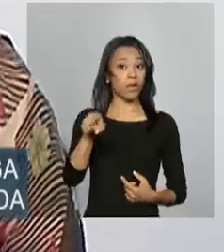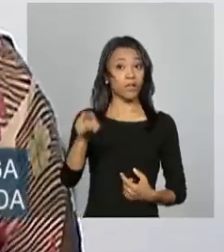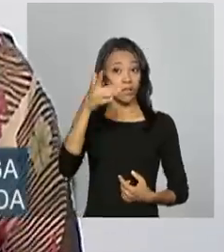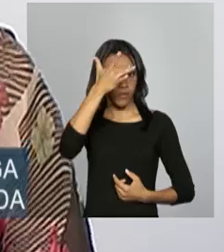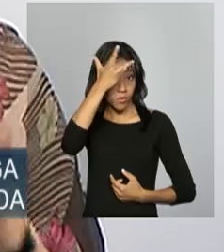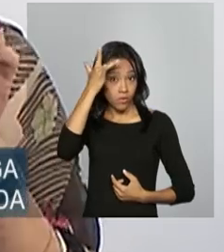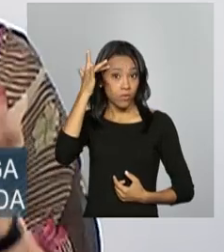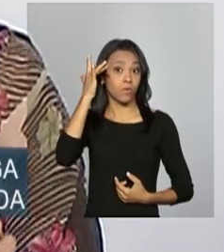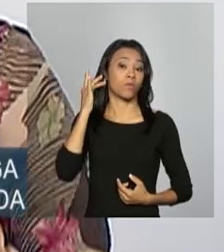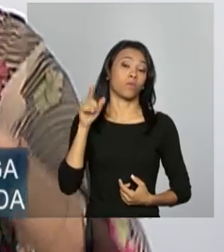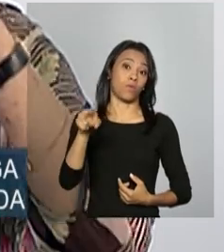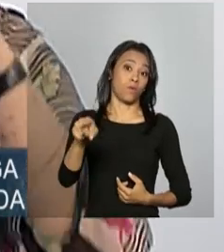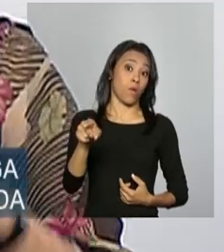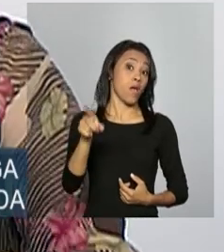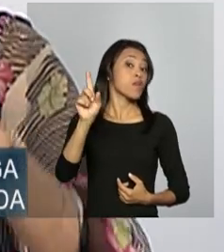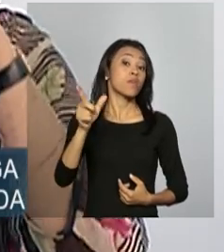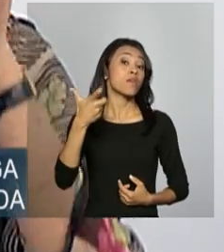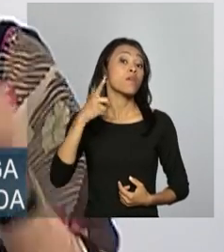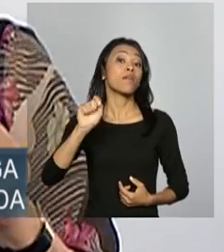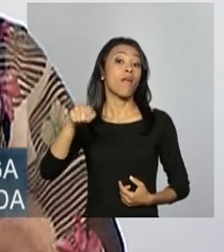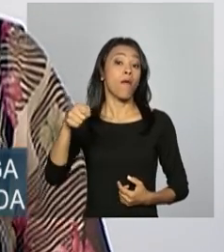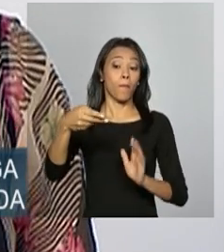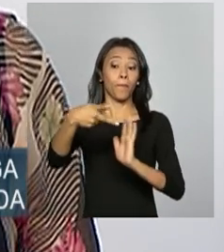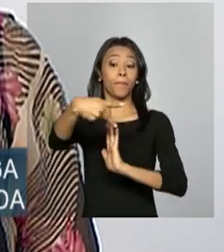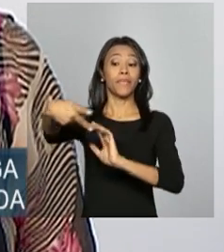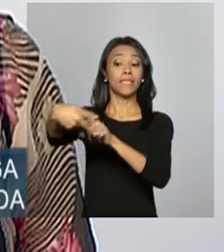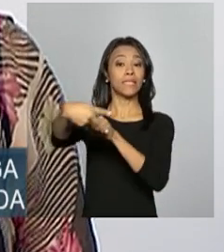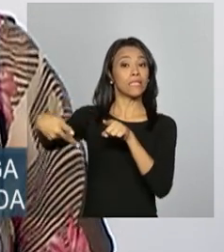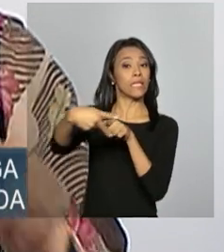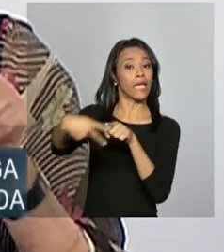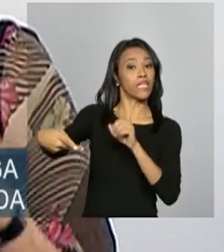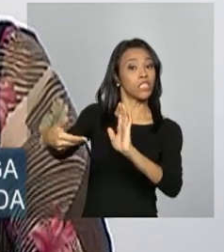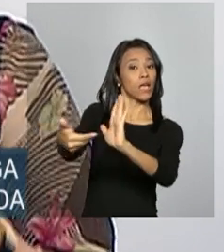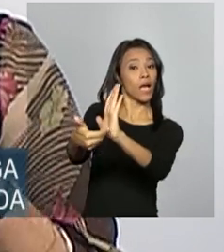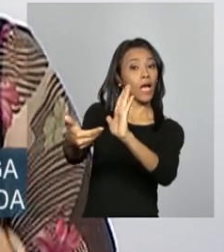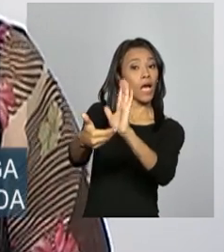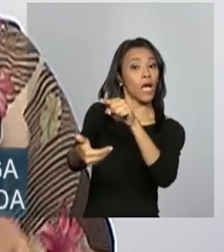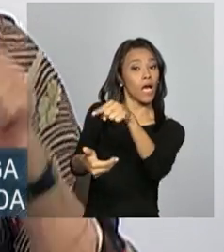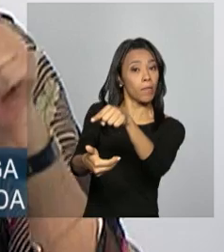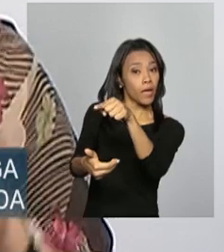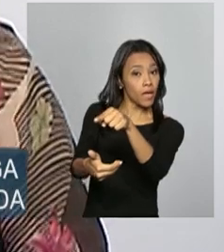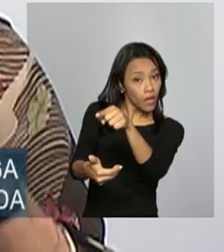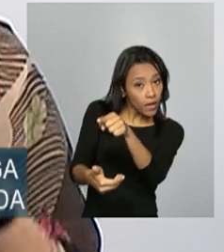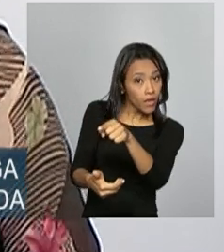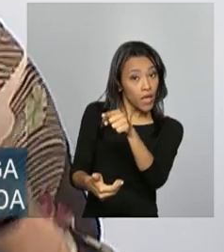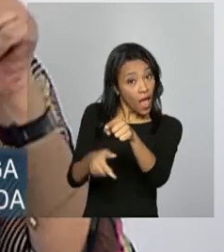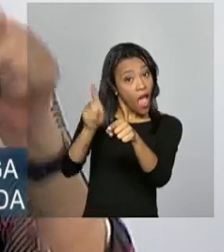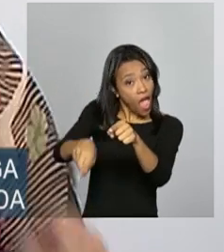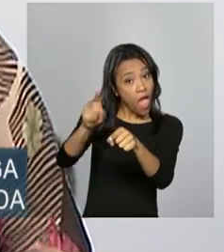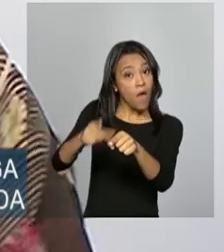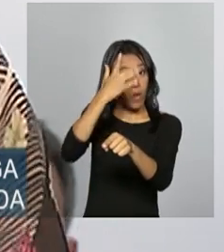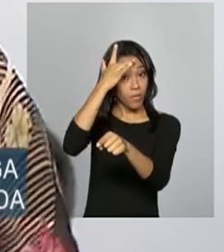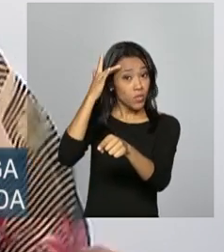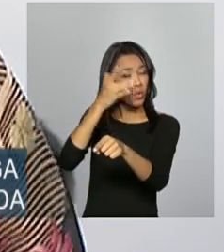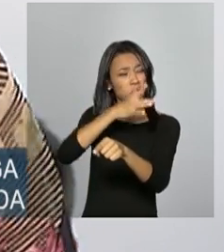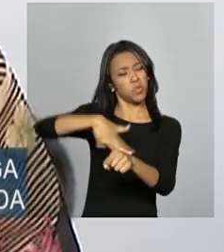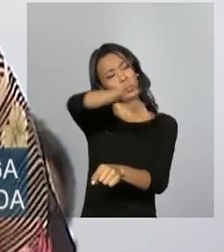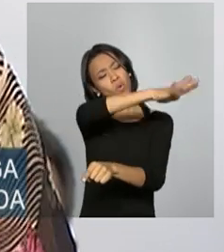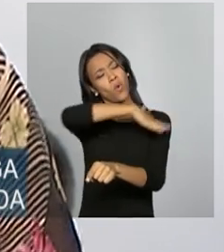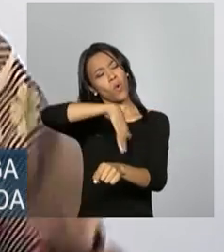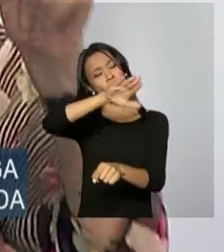Essa pessoa que é o presidente da Câmara, é uma pessoa que todo mundo sabe no